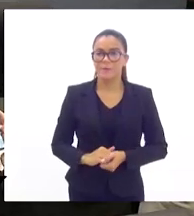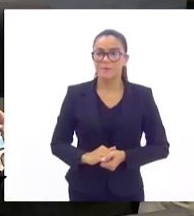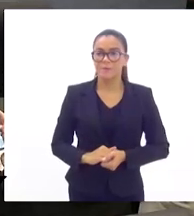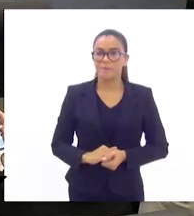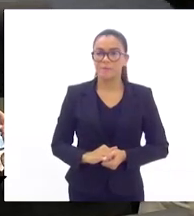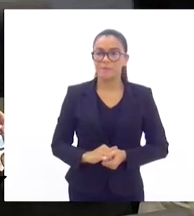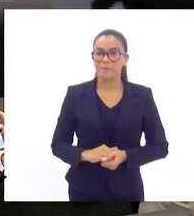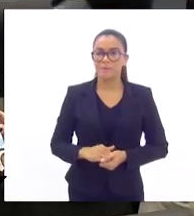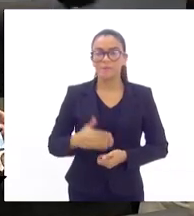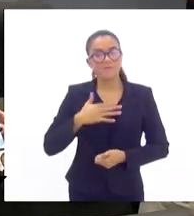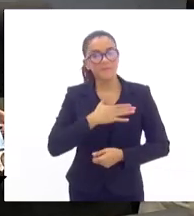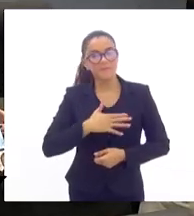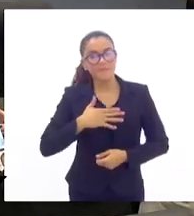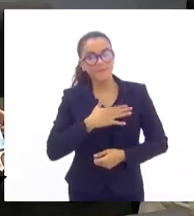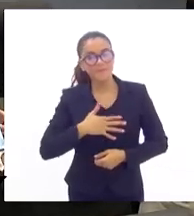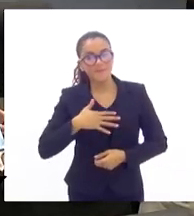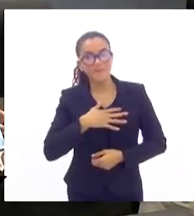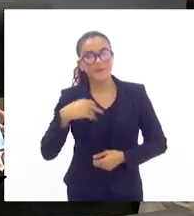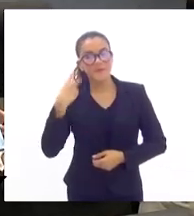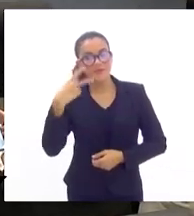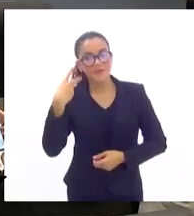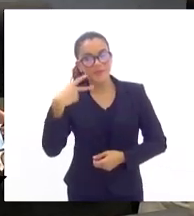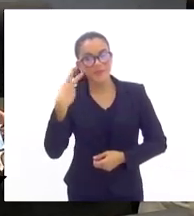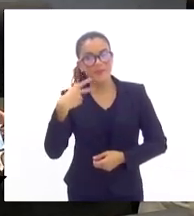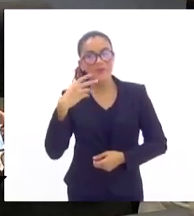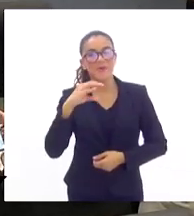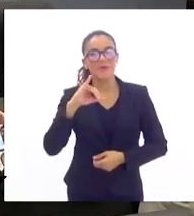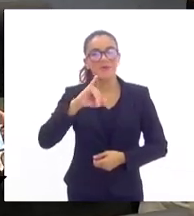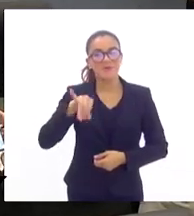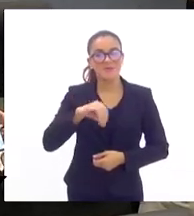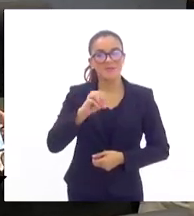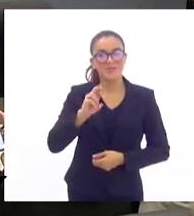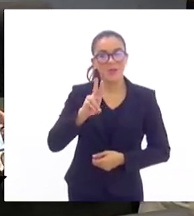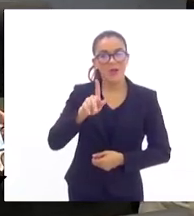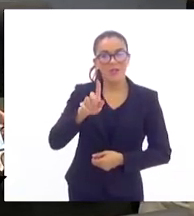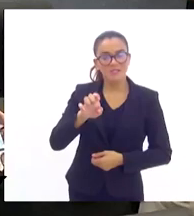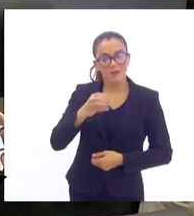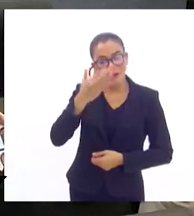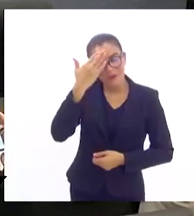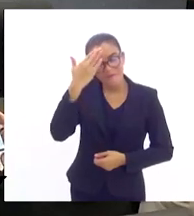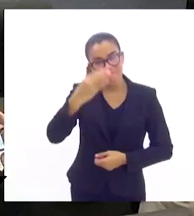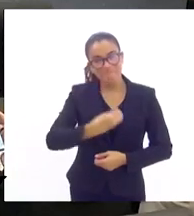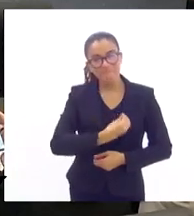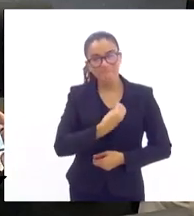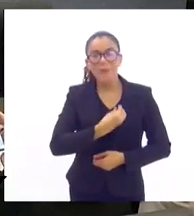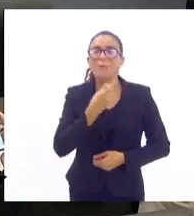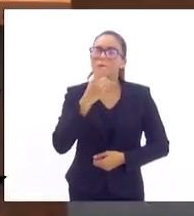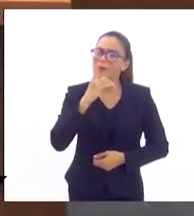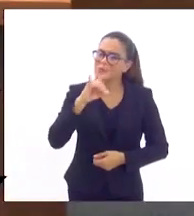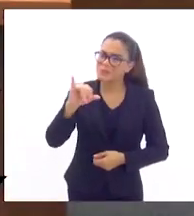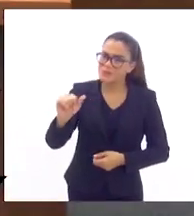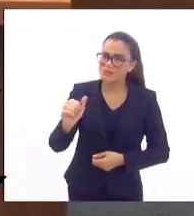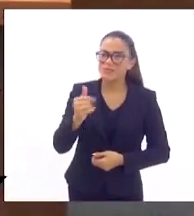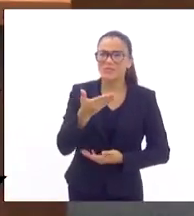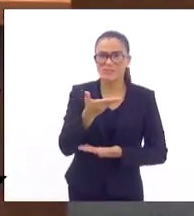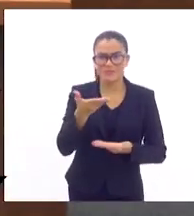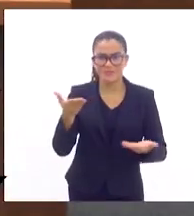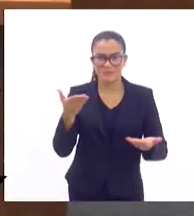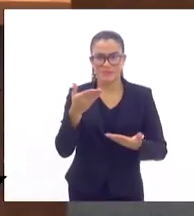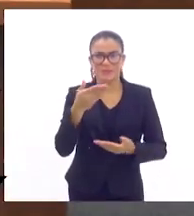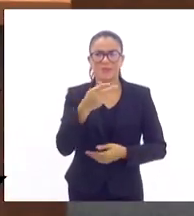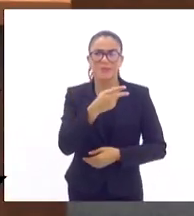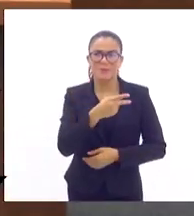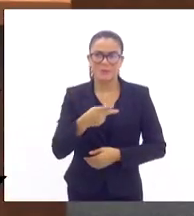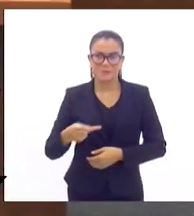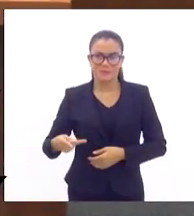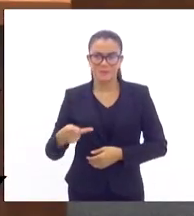Cumprimentar também o vereador Jorge, de Rio Claro, presente. Obrigado pela presença. Bom dia, senhor presidente da Comissão